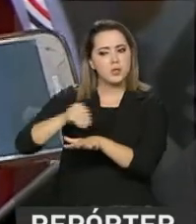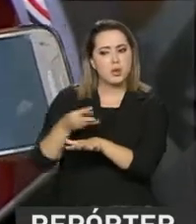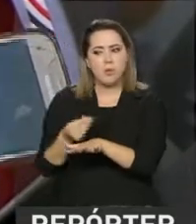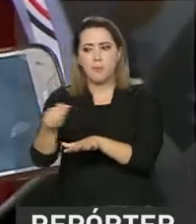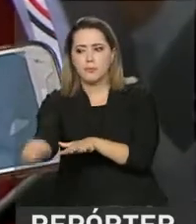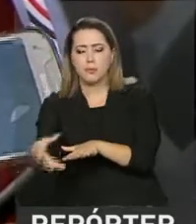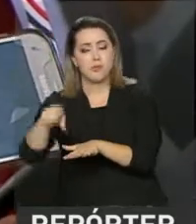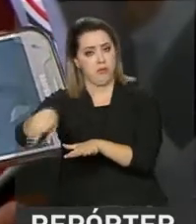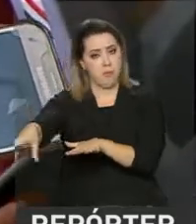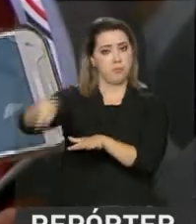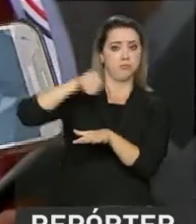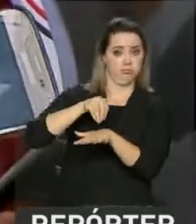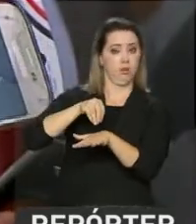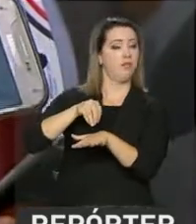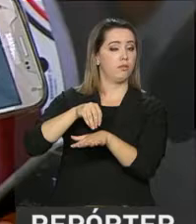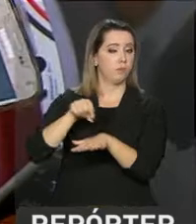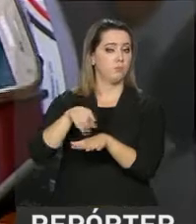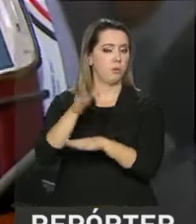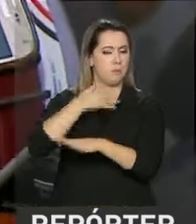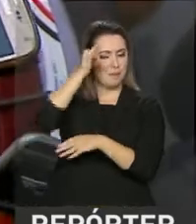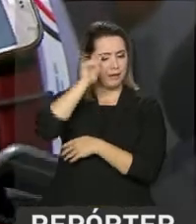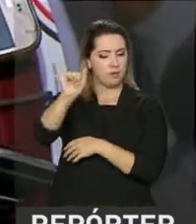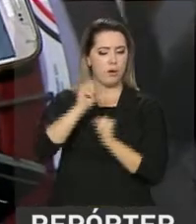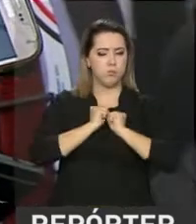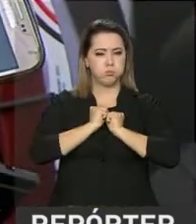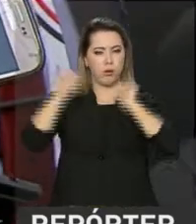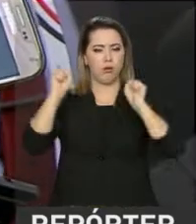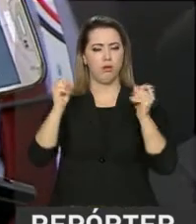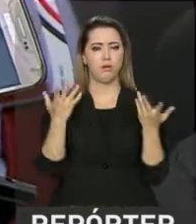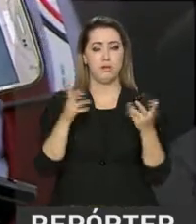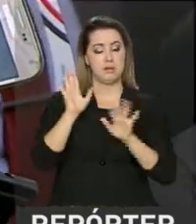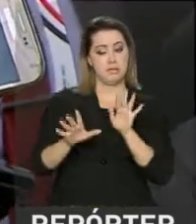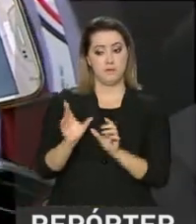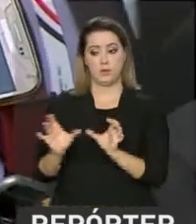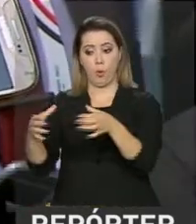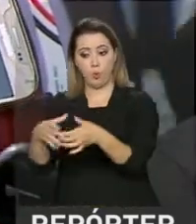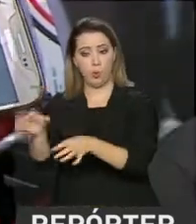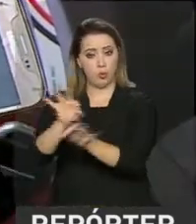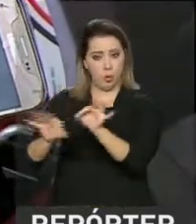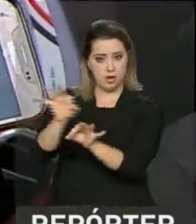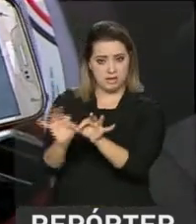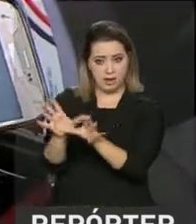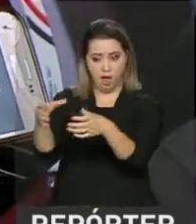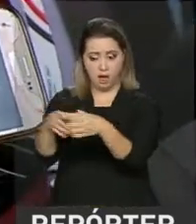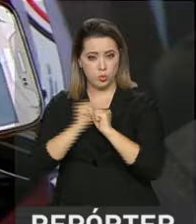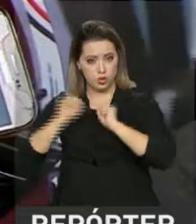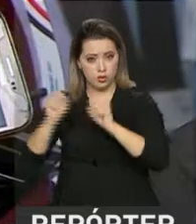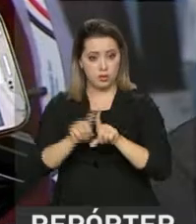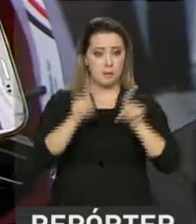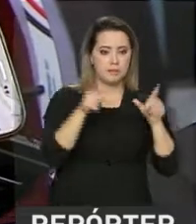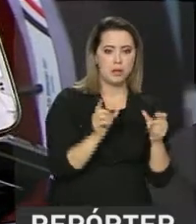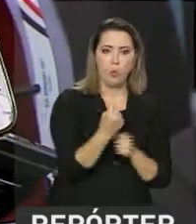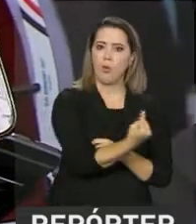no combate ao terrorismo, né? E disse mais que o terrorismo, na verdade, às vezes é coletivo, portanto organizado, mas há uma espécie de terrorismo hoje